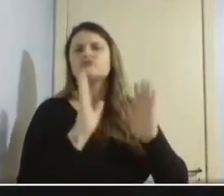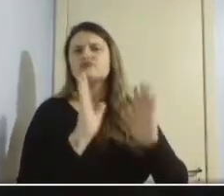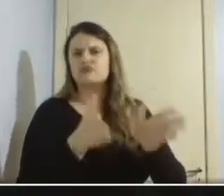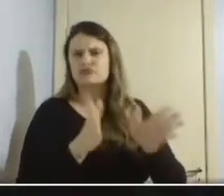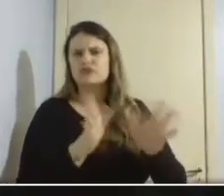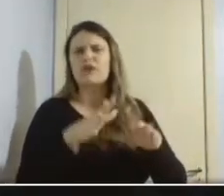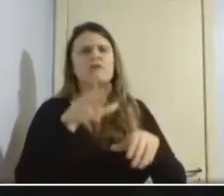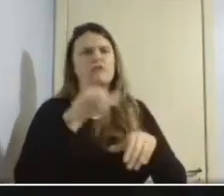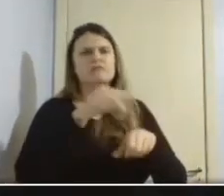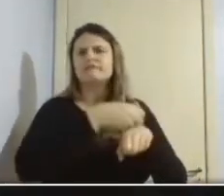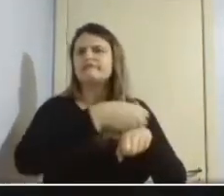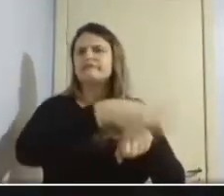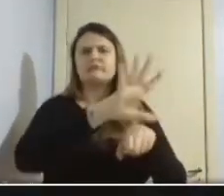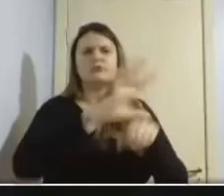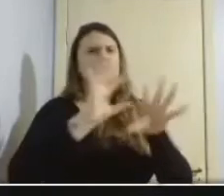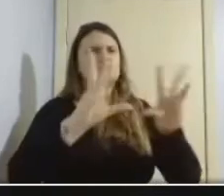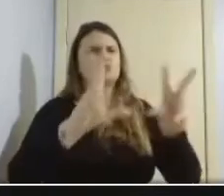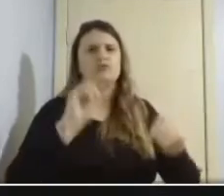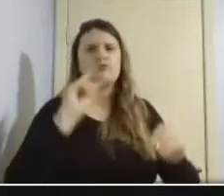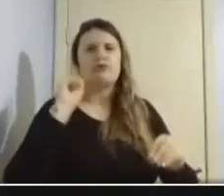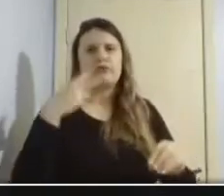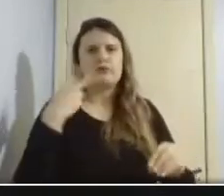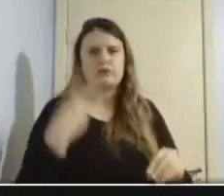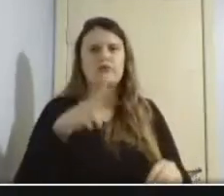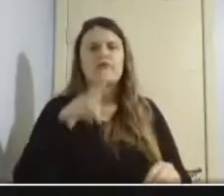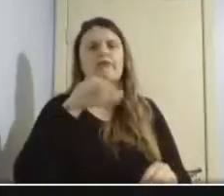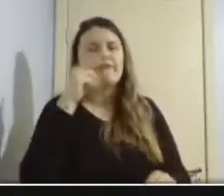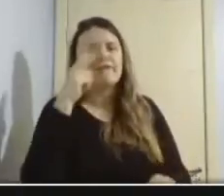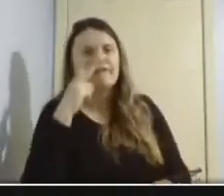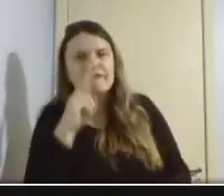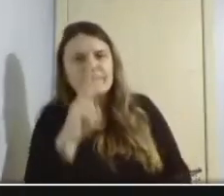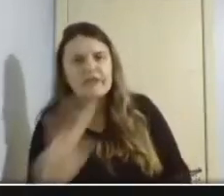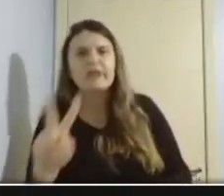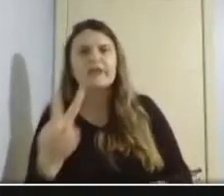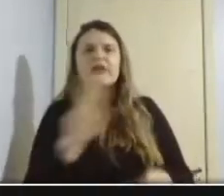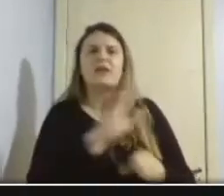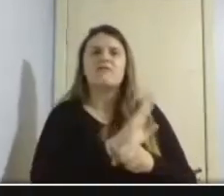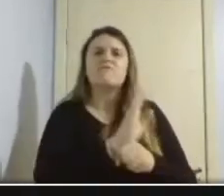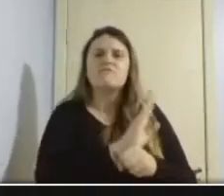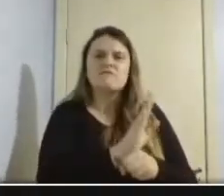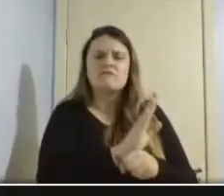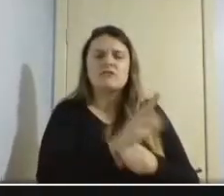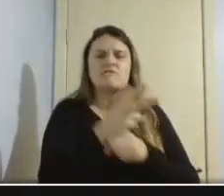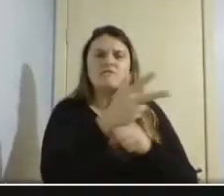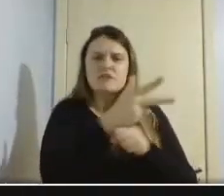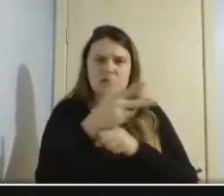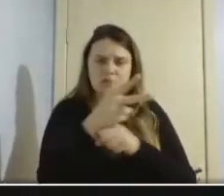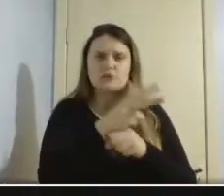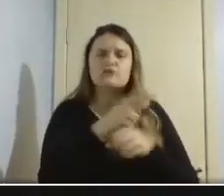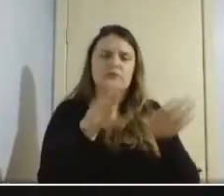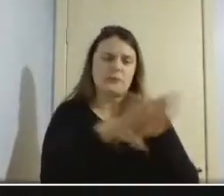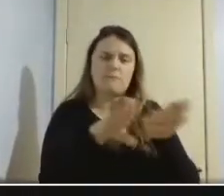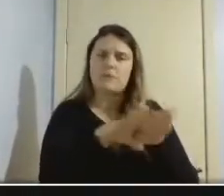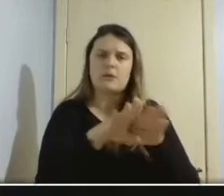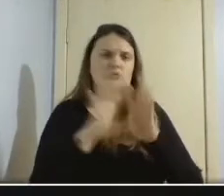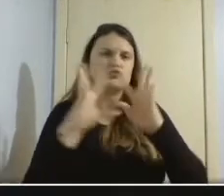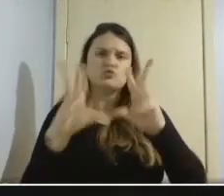vereadores para reverem, na verdade, o vídeo da sessão com a explanação de todas as telas.